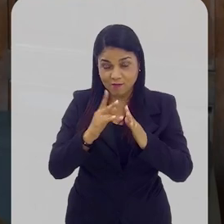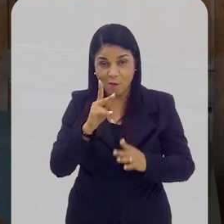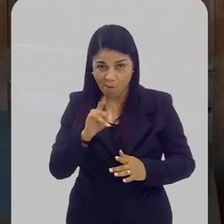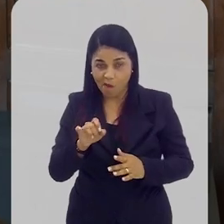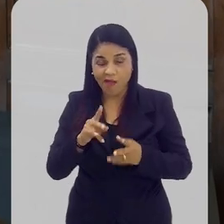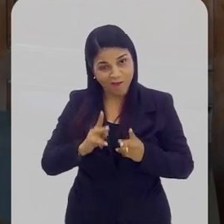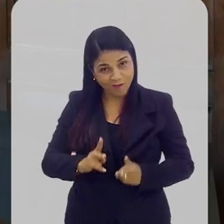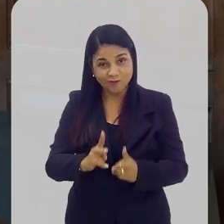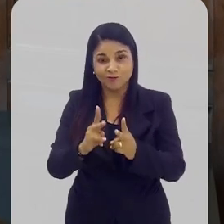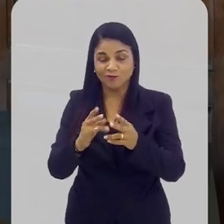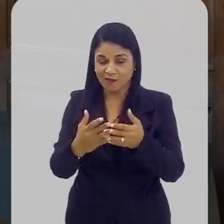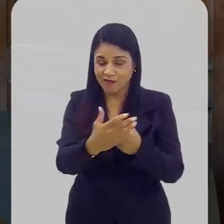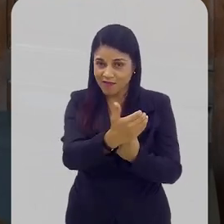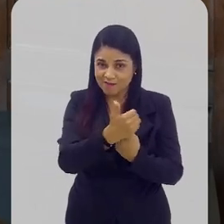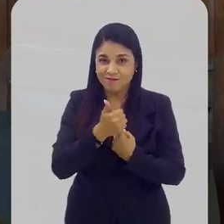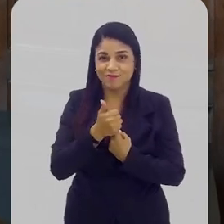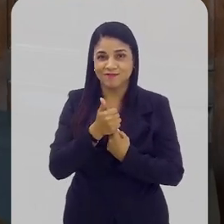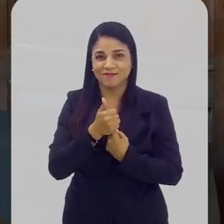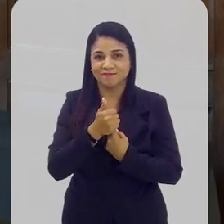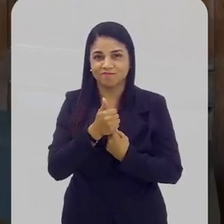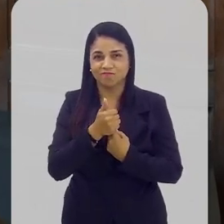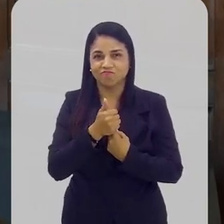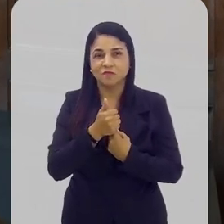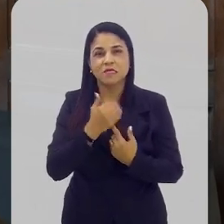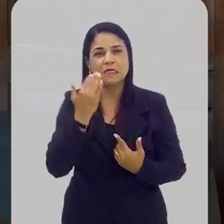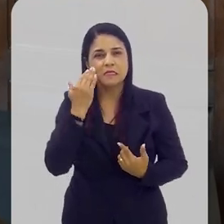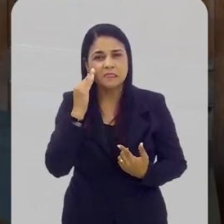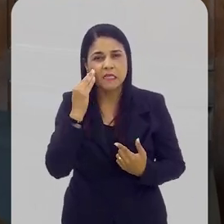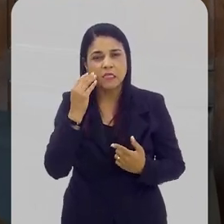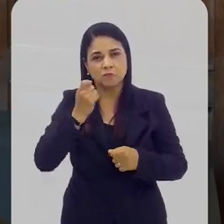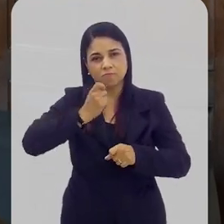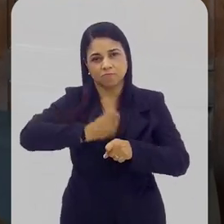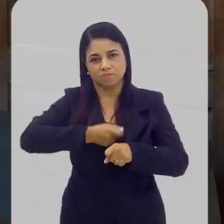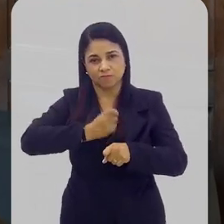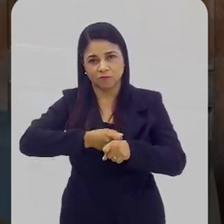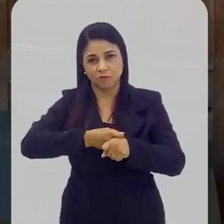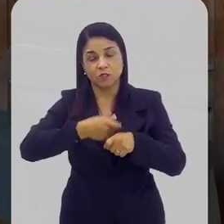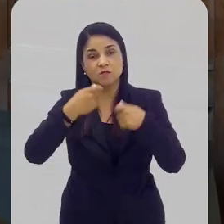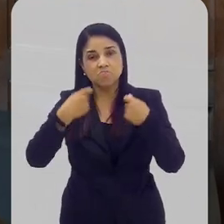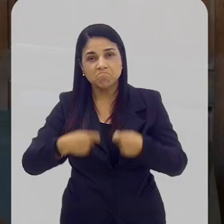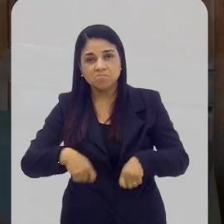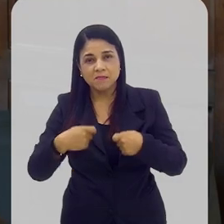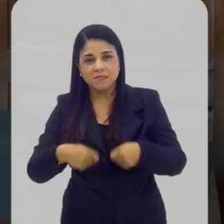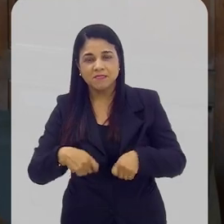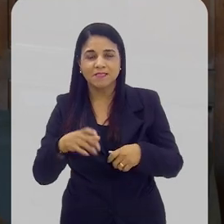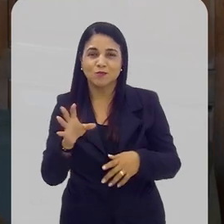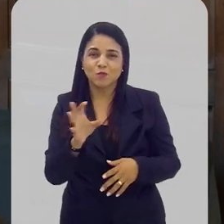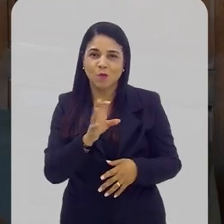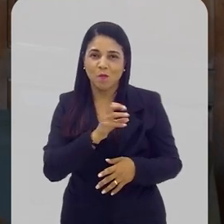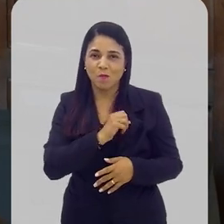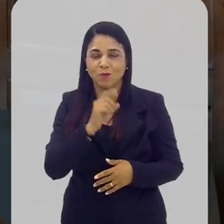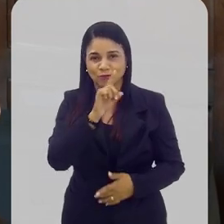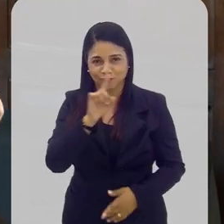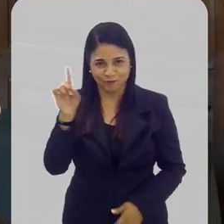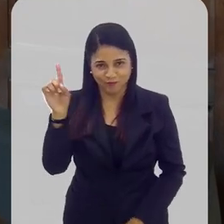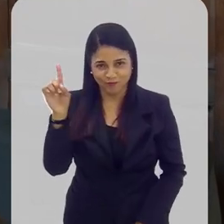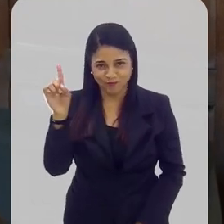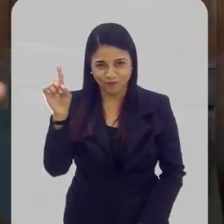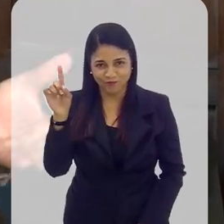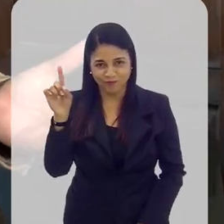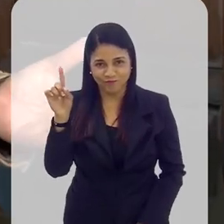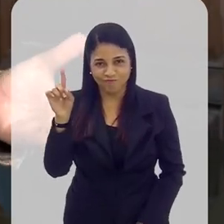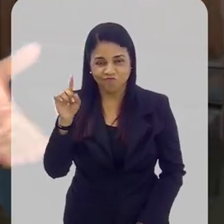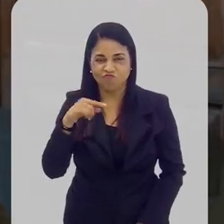recebendo, porque Ele entende a sua ignorância e o quanto você necessita desse amor.